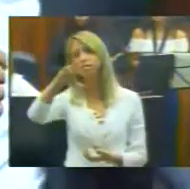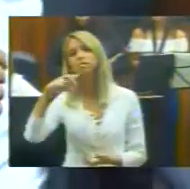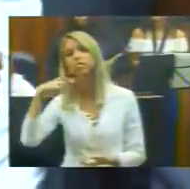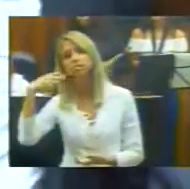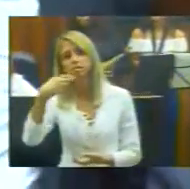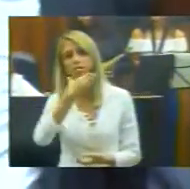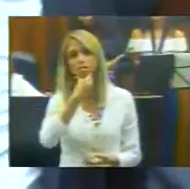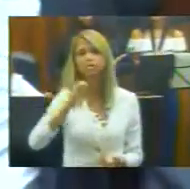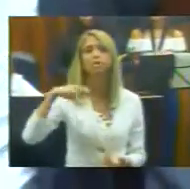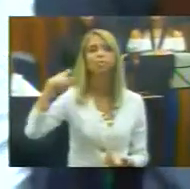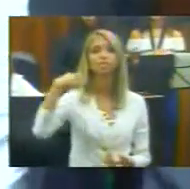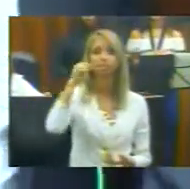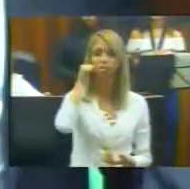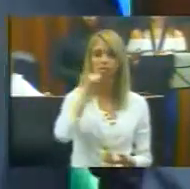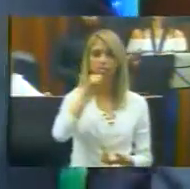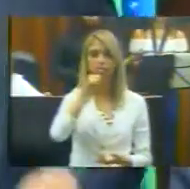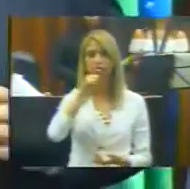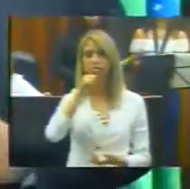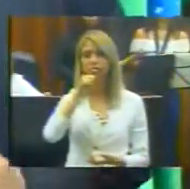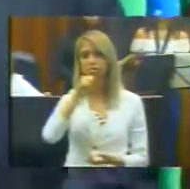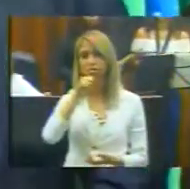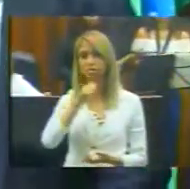vereadores, vereadoras,